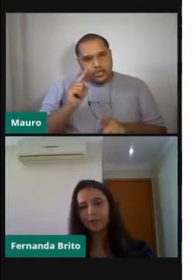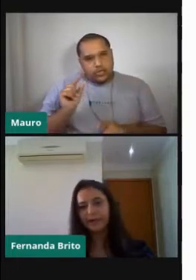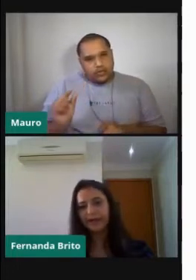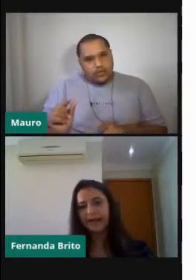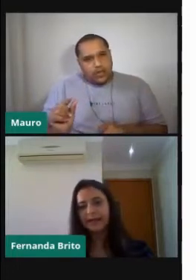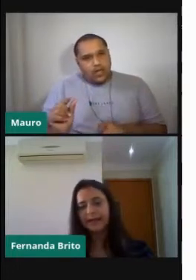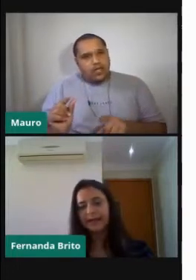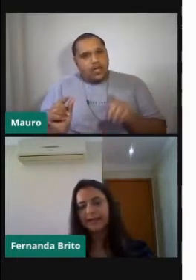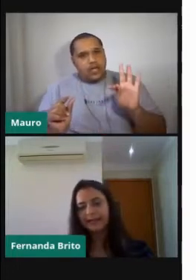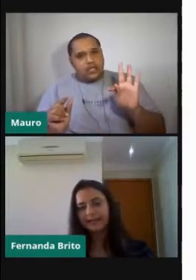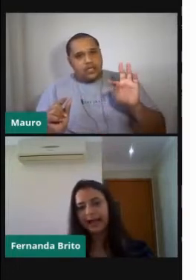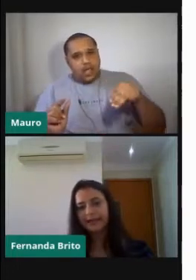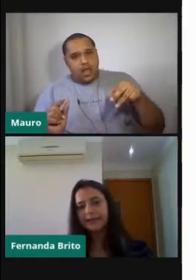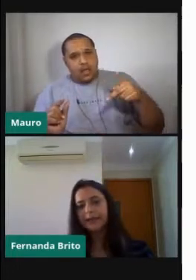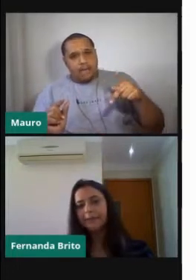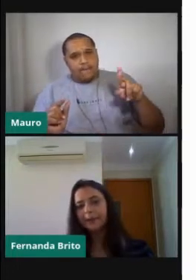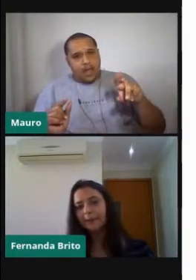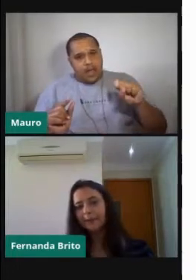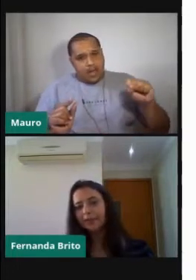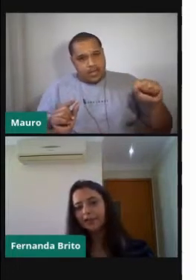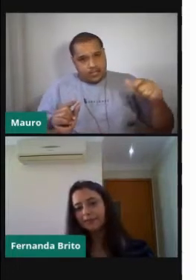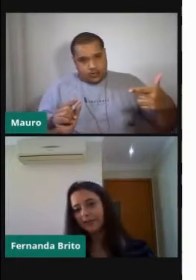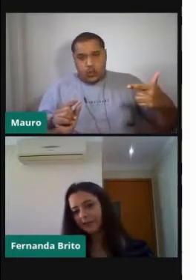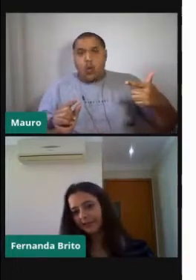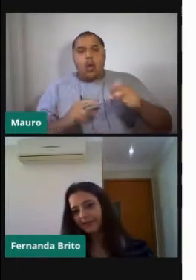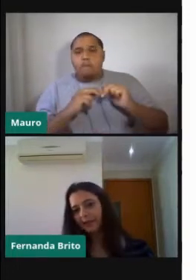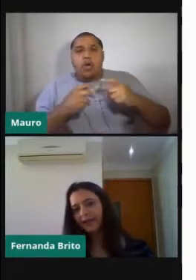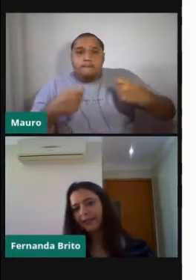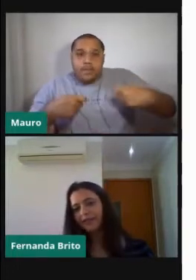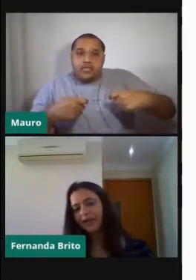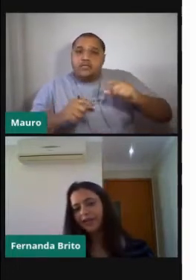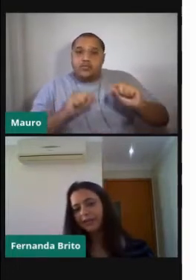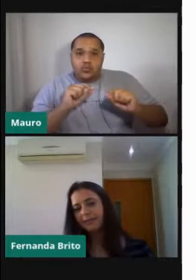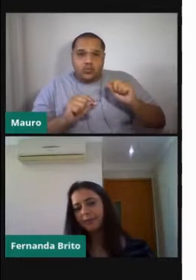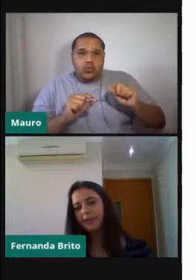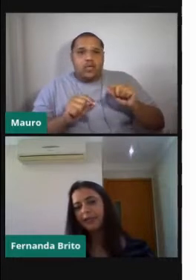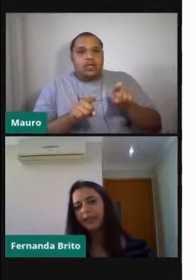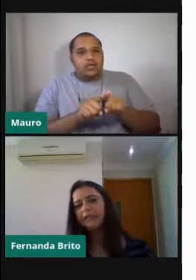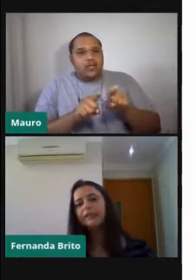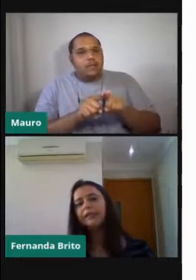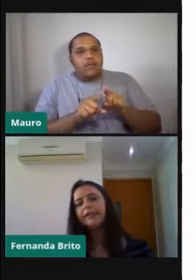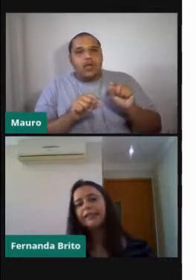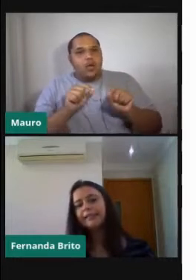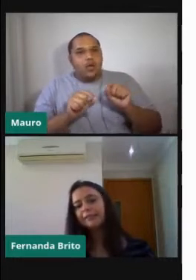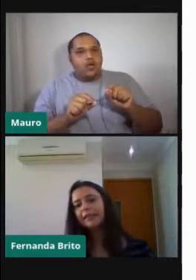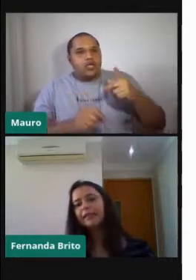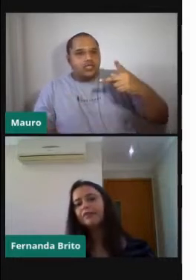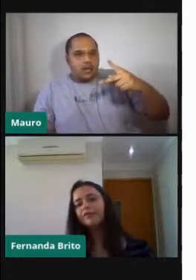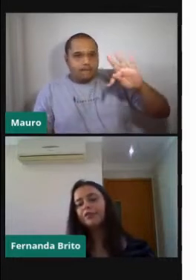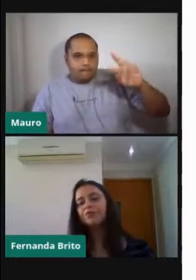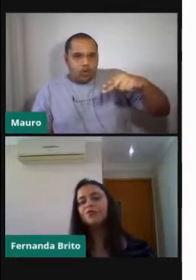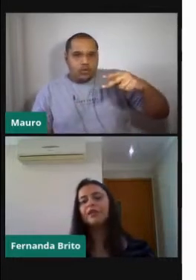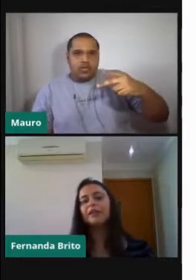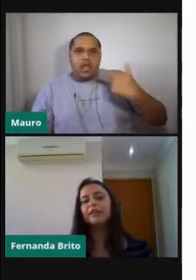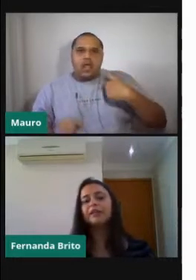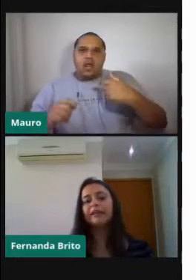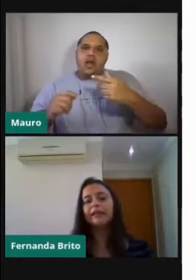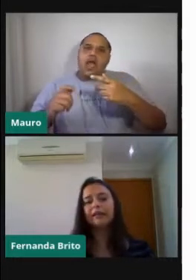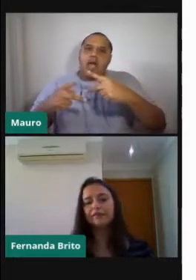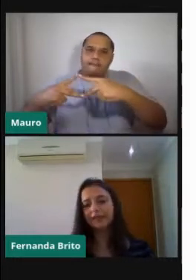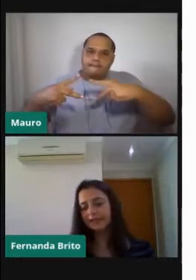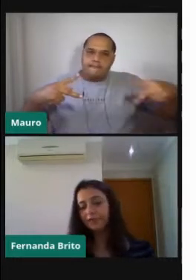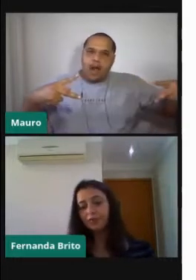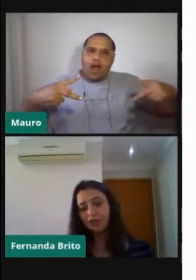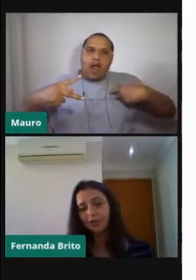protease transmembranar, que é necessária para fazer, então, a clivagem dessa proteína, e dessa maneira o vírus,